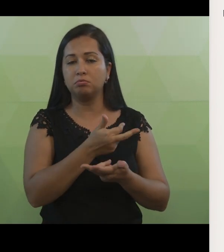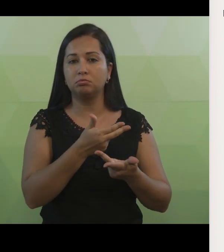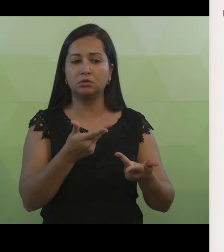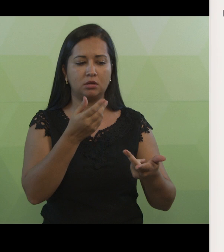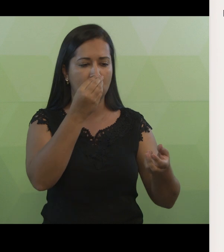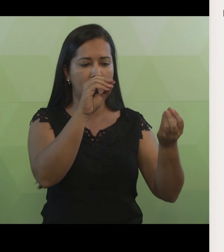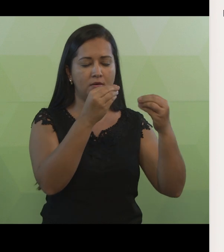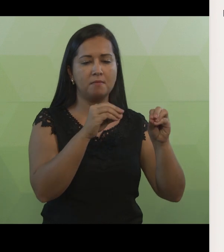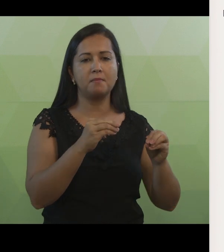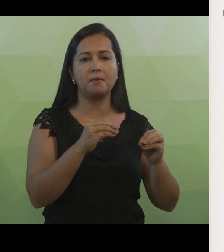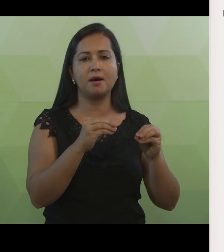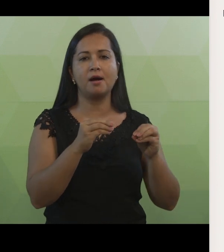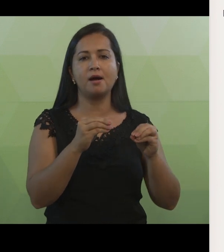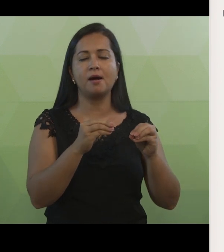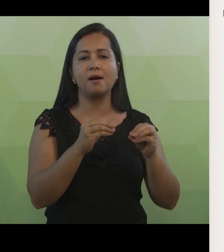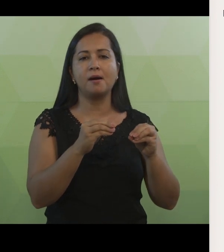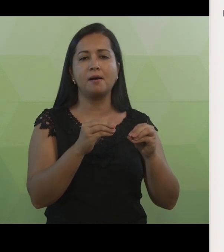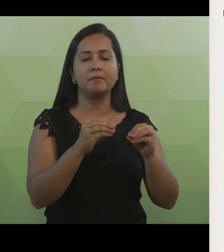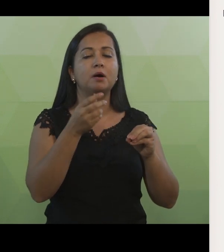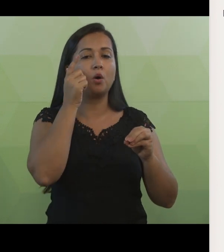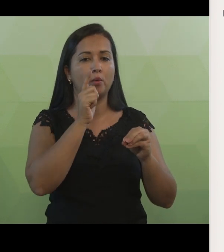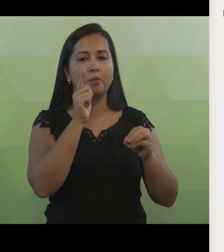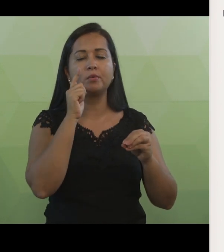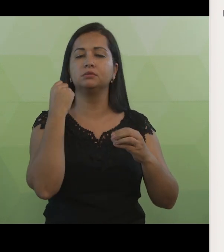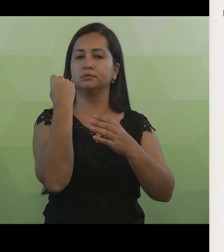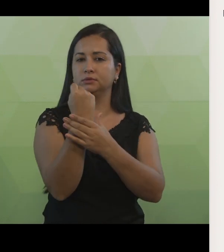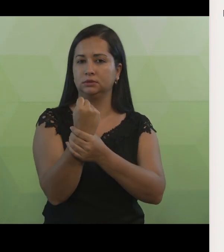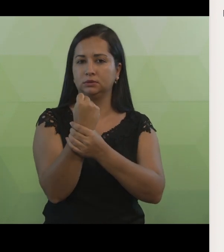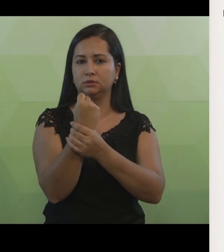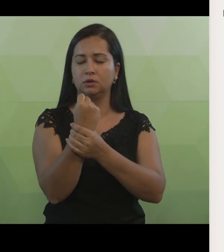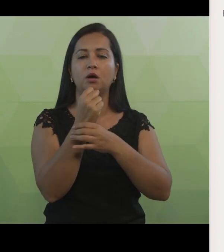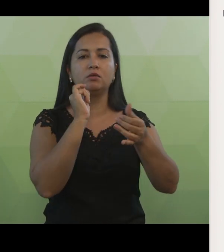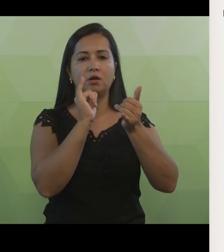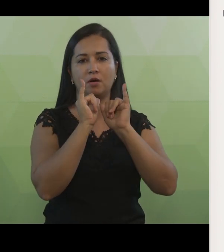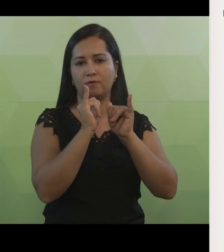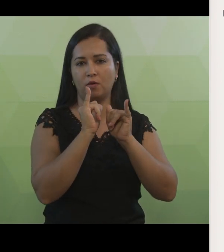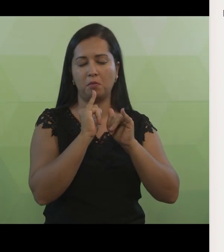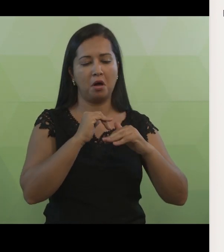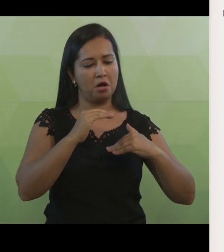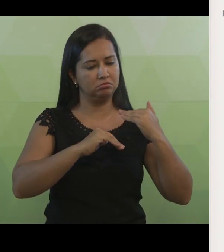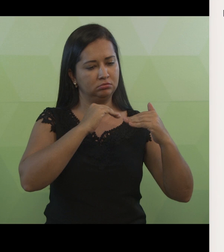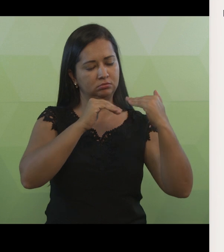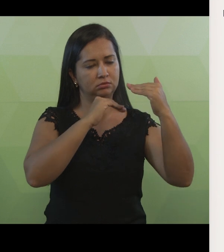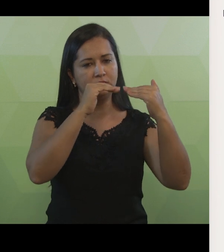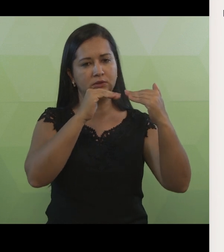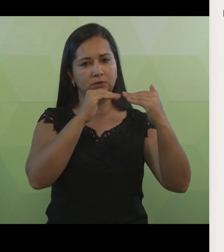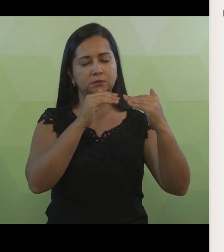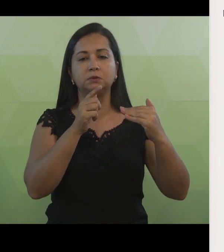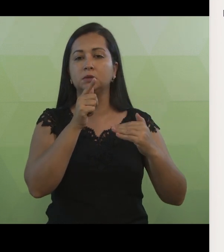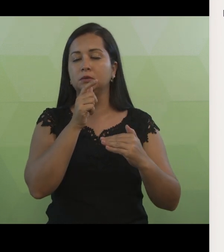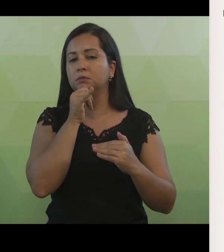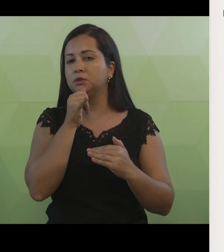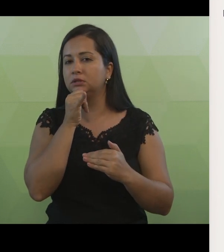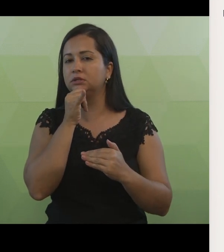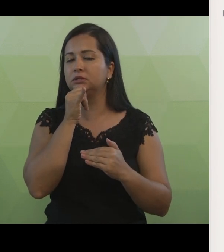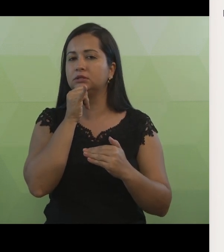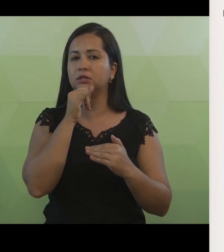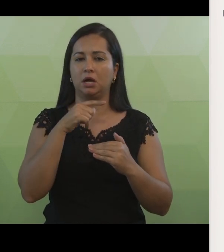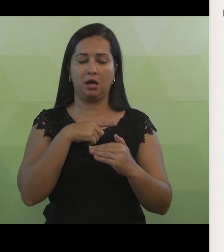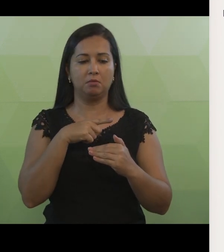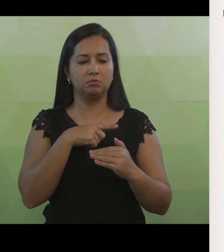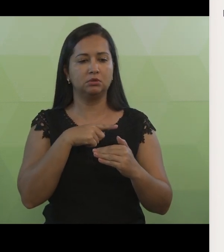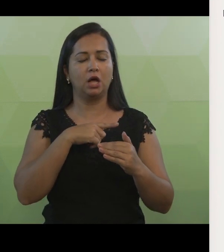sugeridas para garantir a segurança da informação no ambiente de desenvolvimento, como aplicar a gerência de configuração,